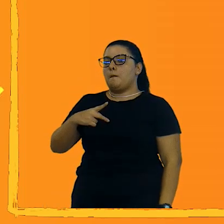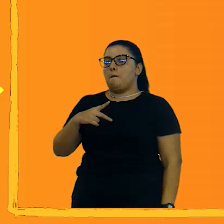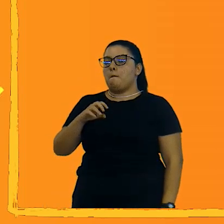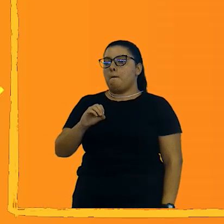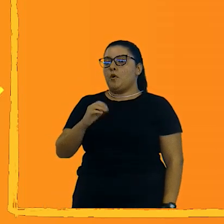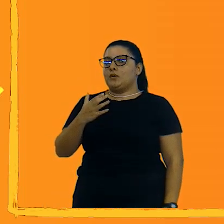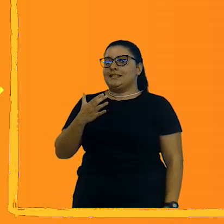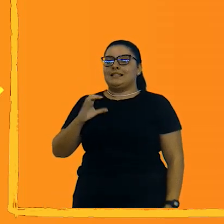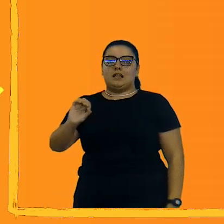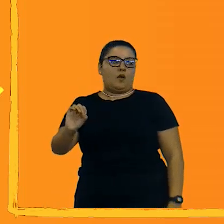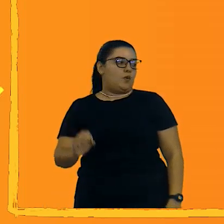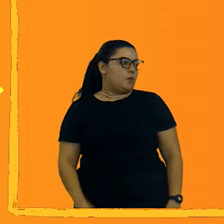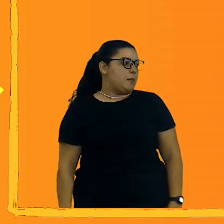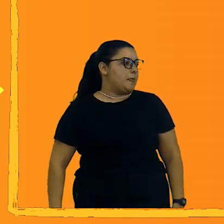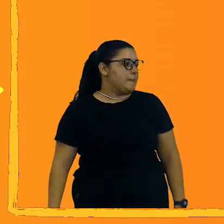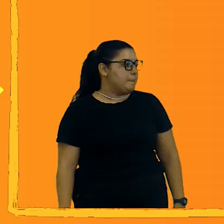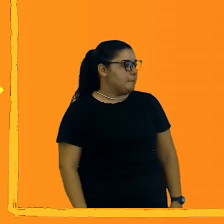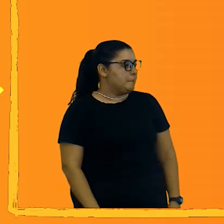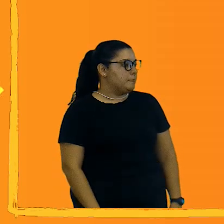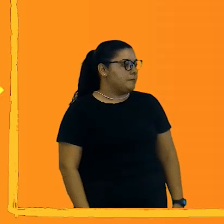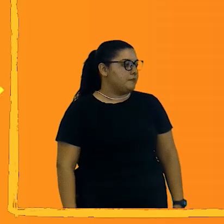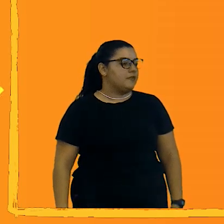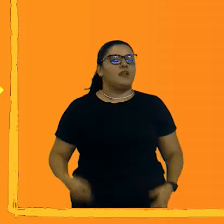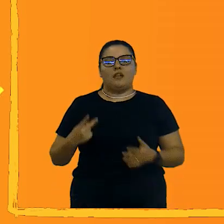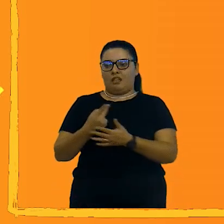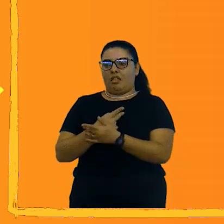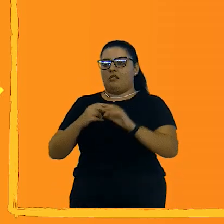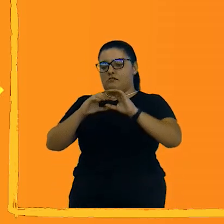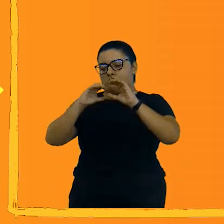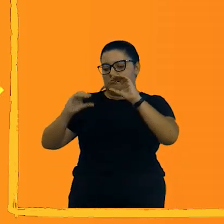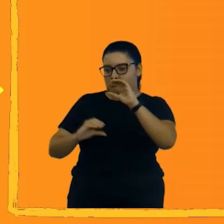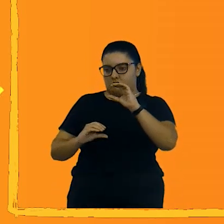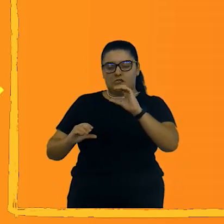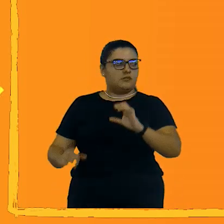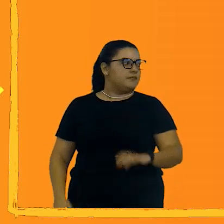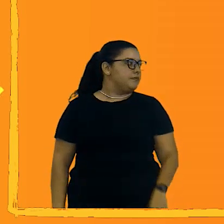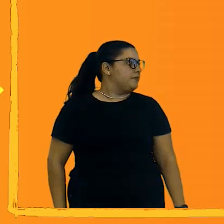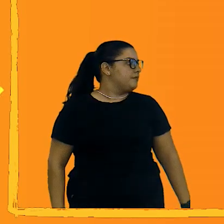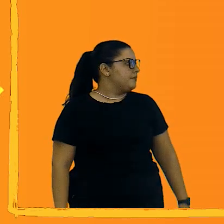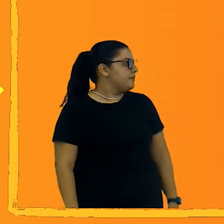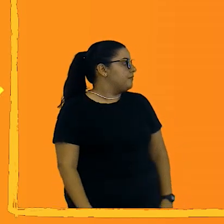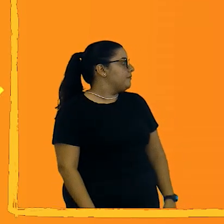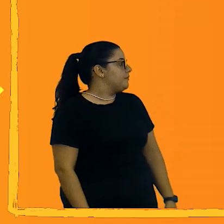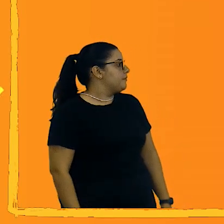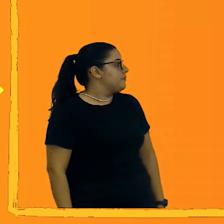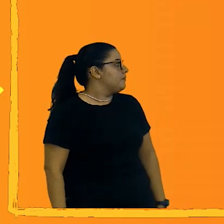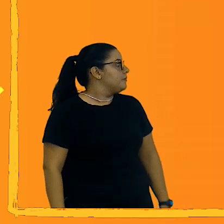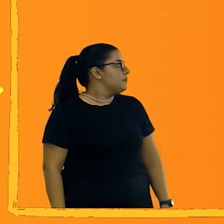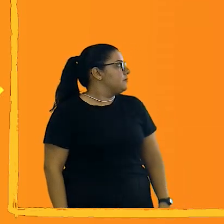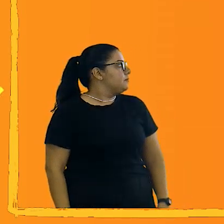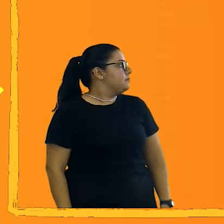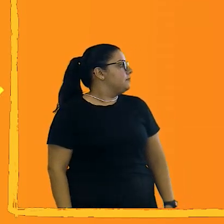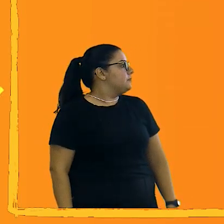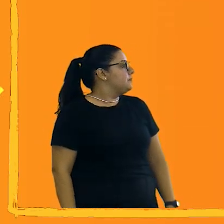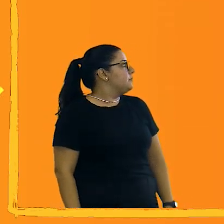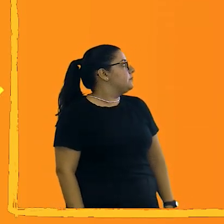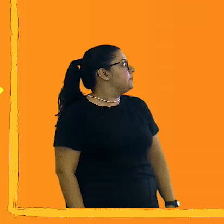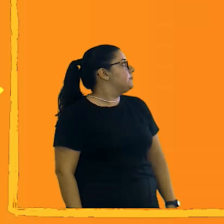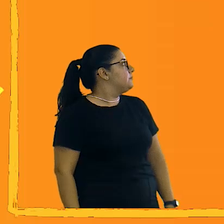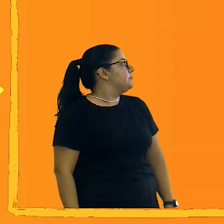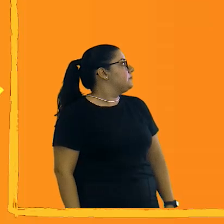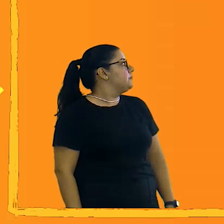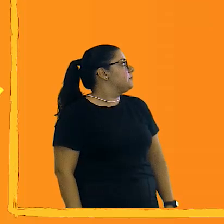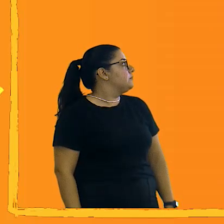proporção a proporção da proporção ficou errada aí né Caiu proporção galera vem